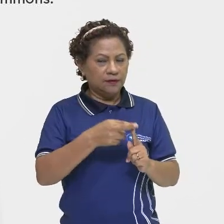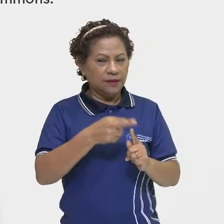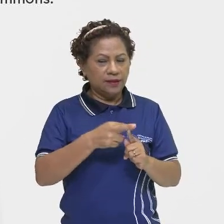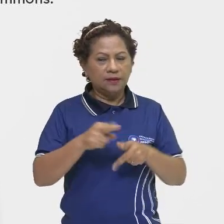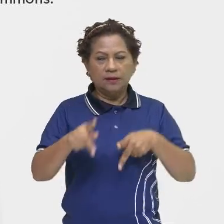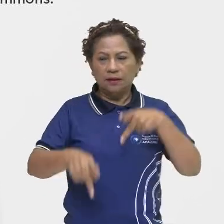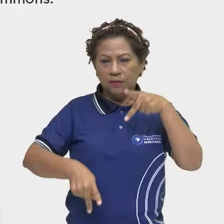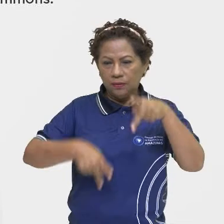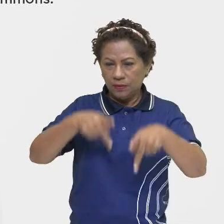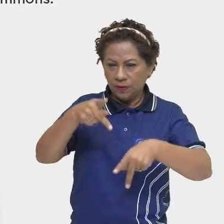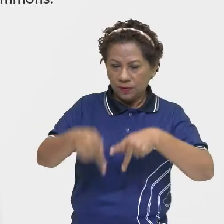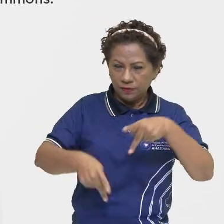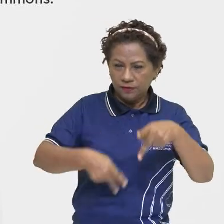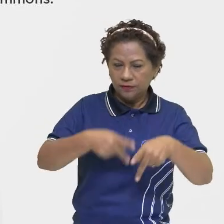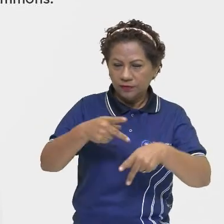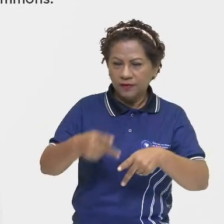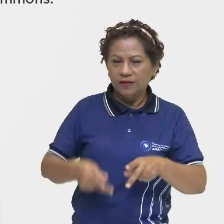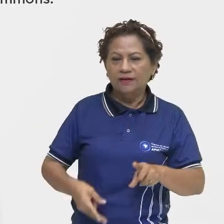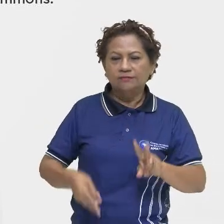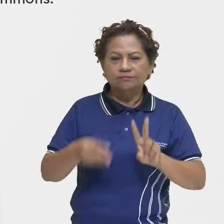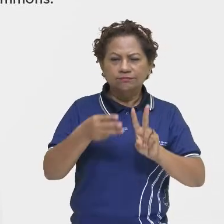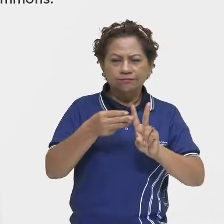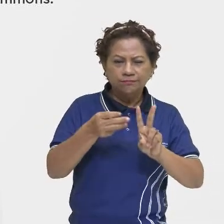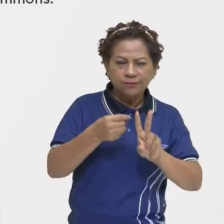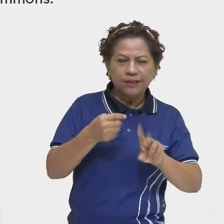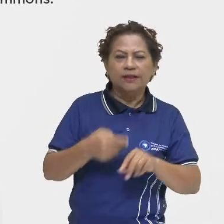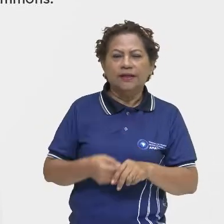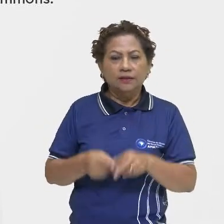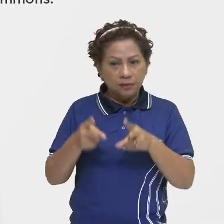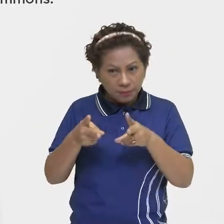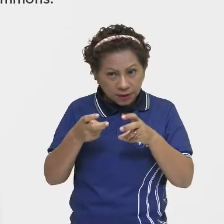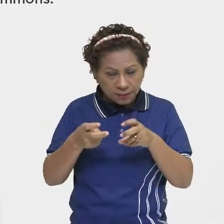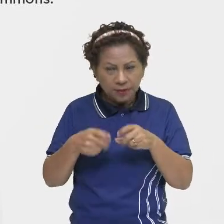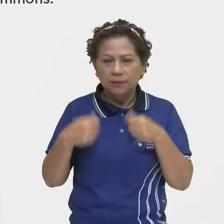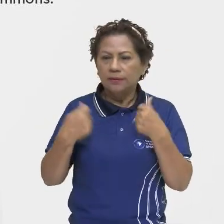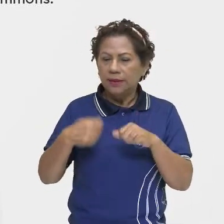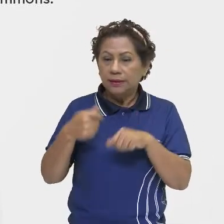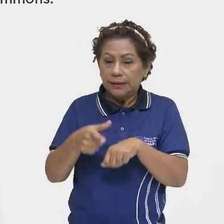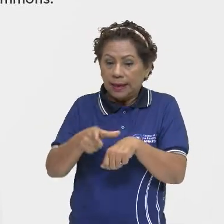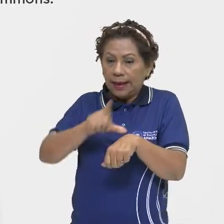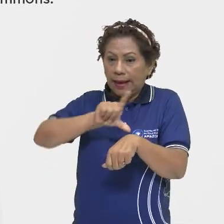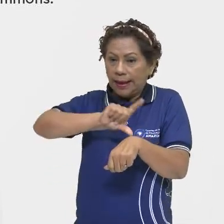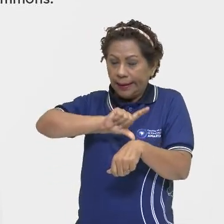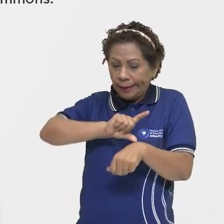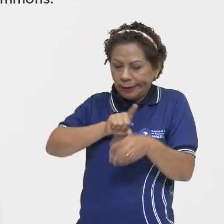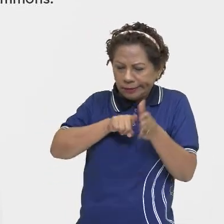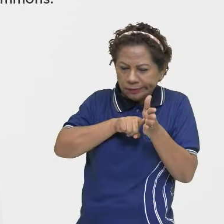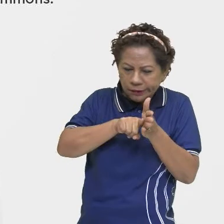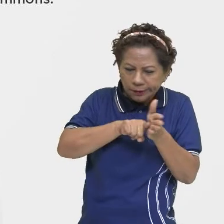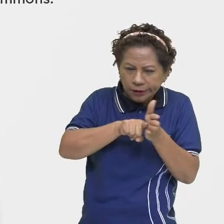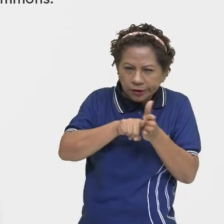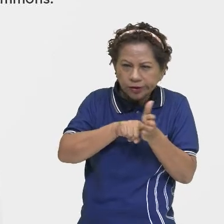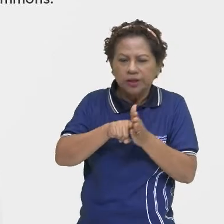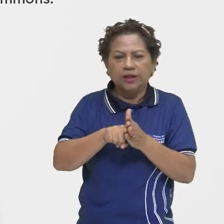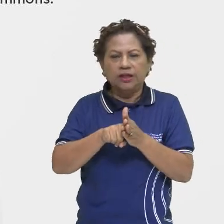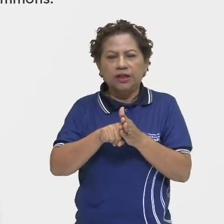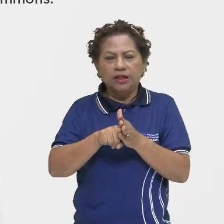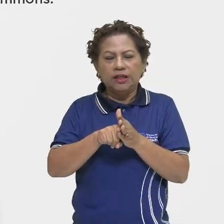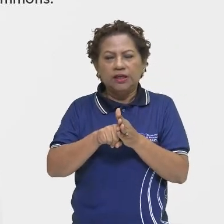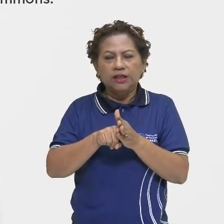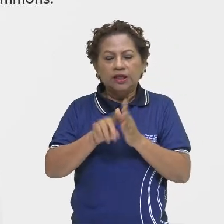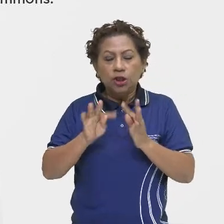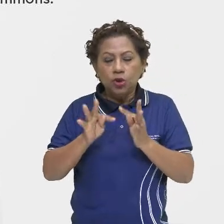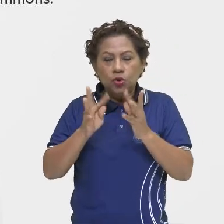indígena. Então, existiu um estudo, né, para fazer a concepção da obra. E a origem da